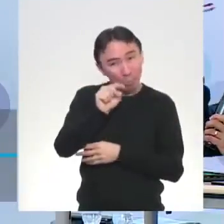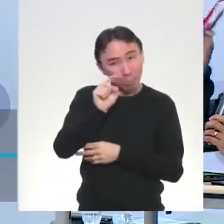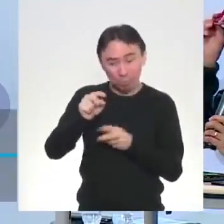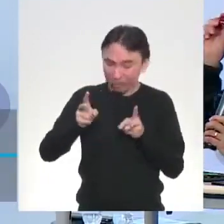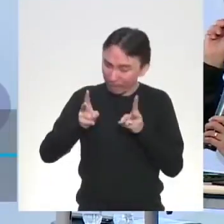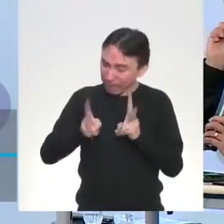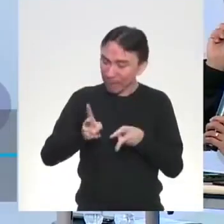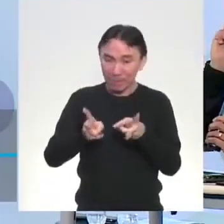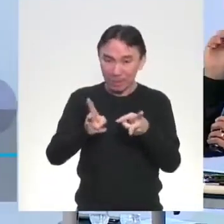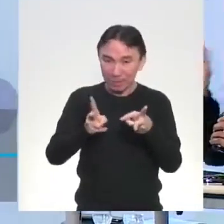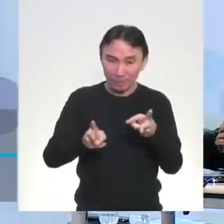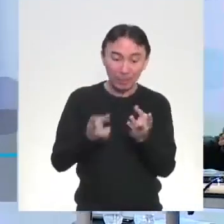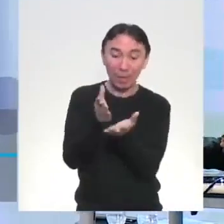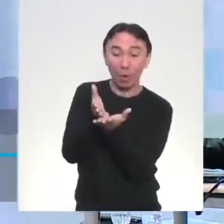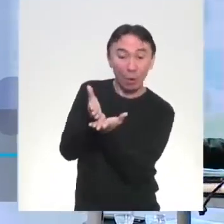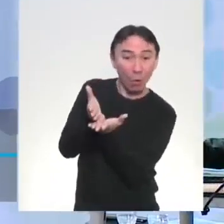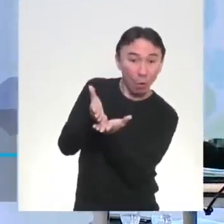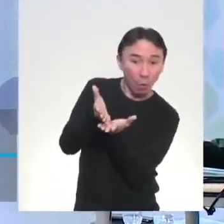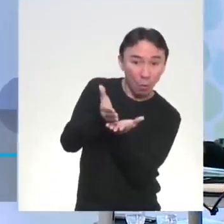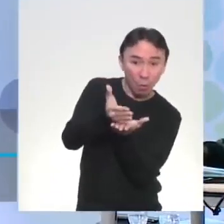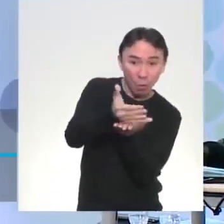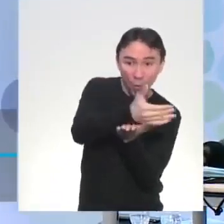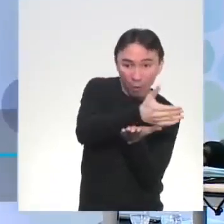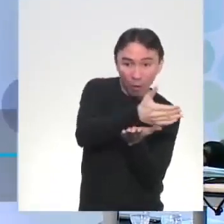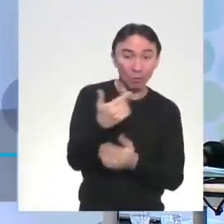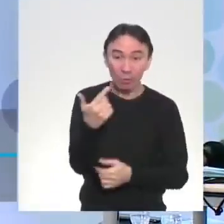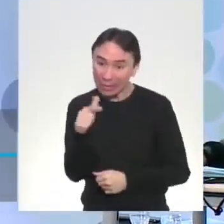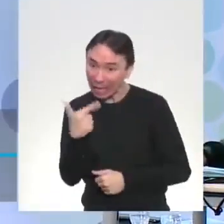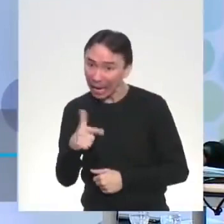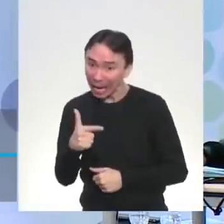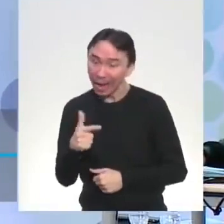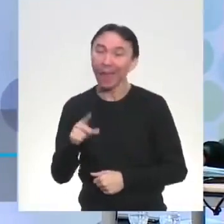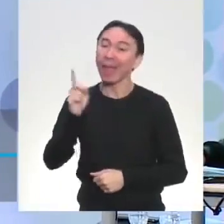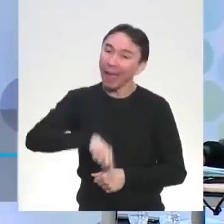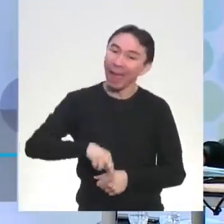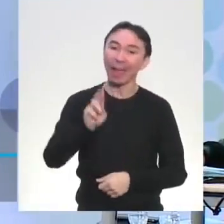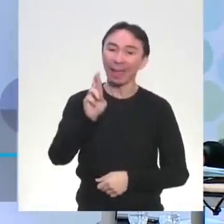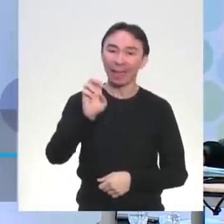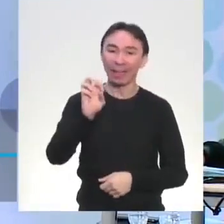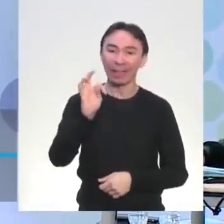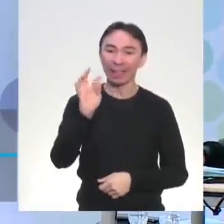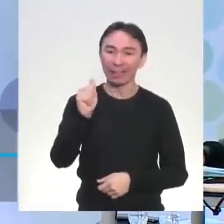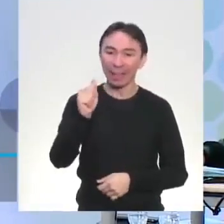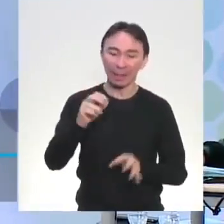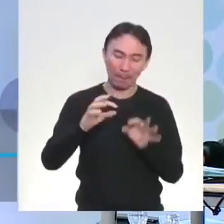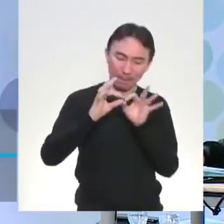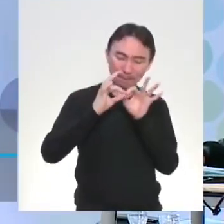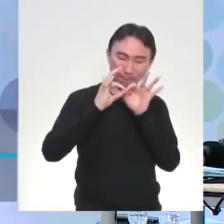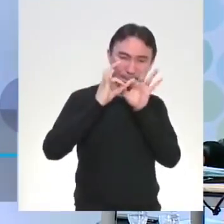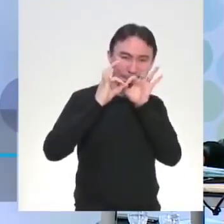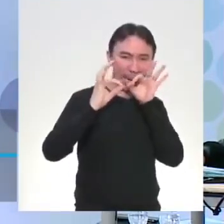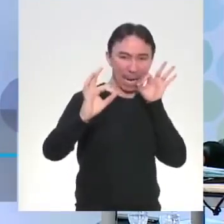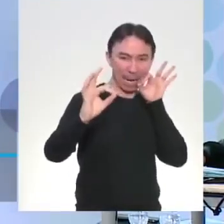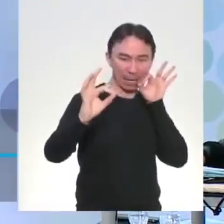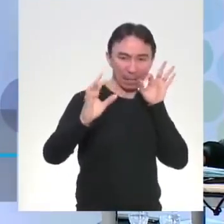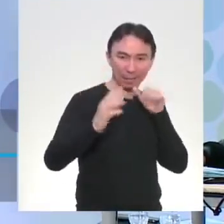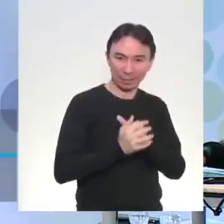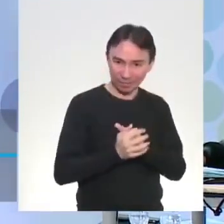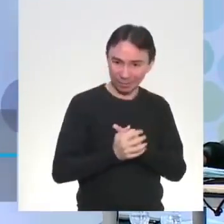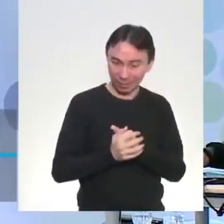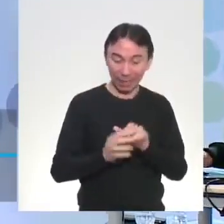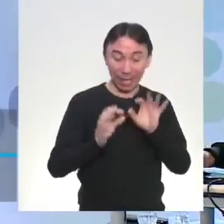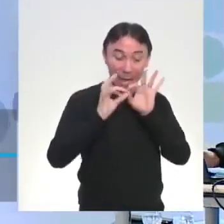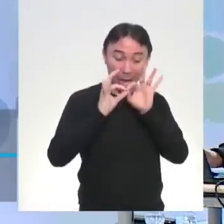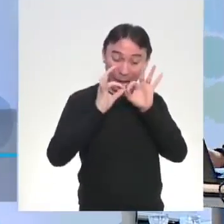uma reta. Então uma coisa muito interessante em relação à reta, né? Porque a reta ela é infinita. Ela não tem começo e fim,